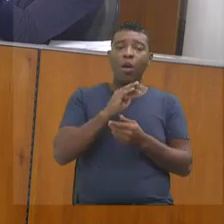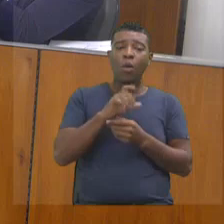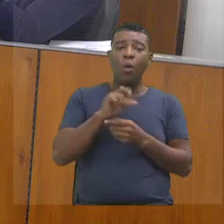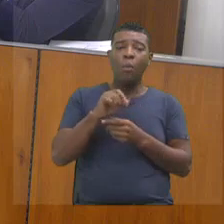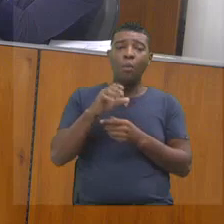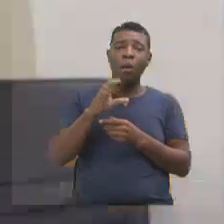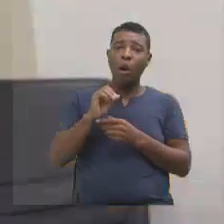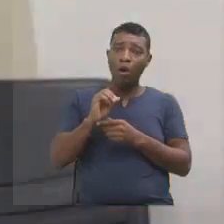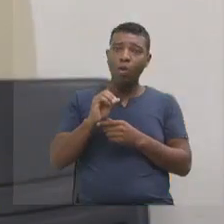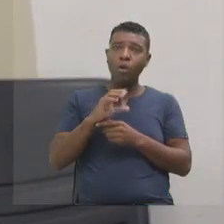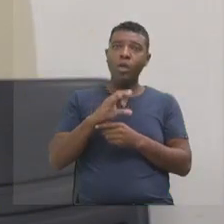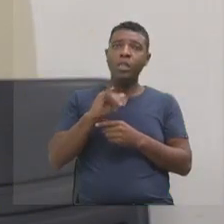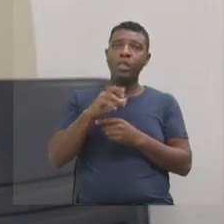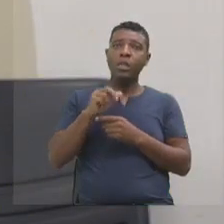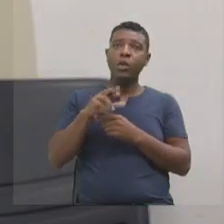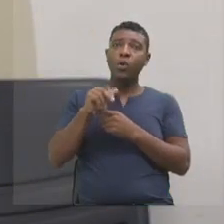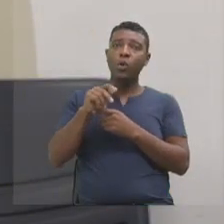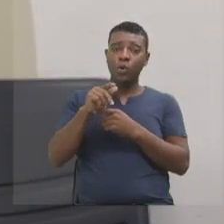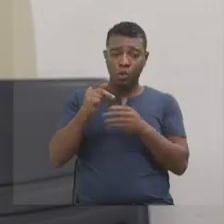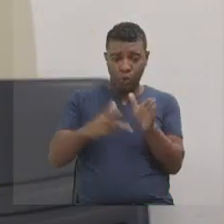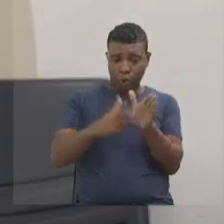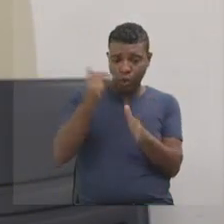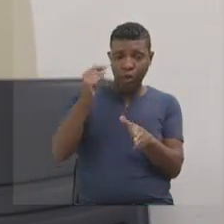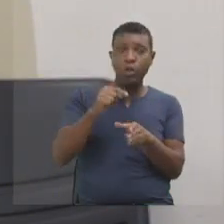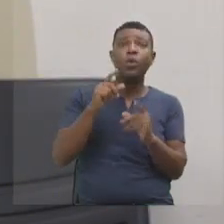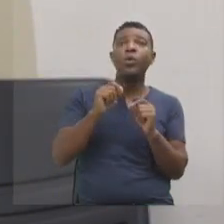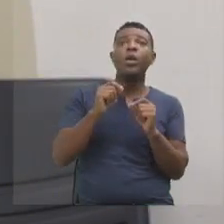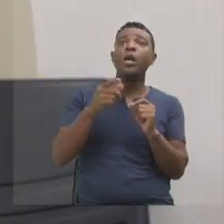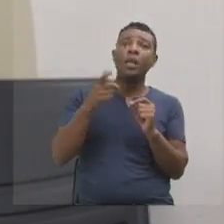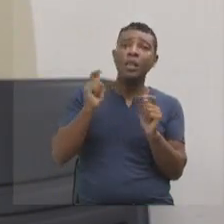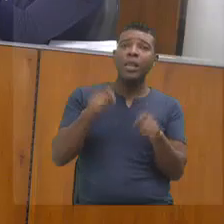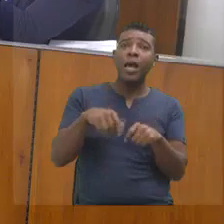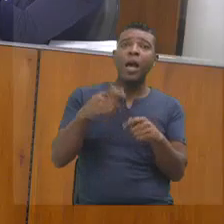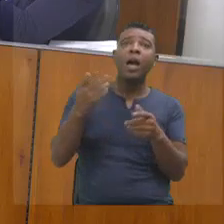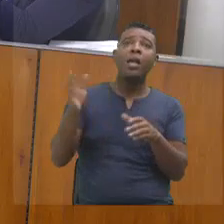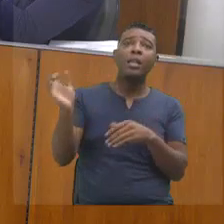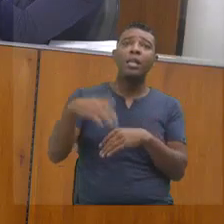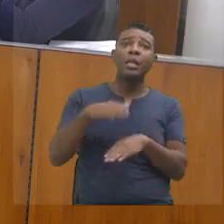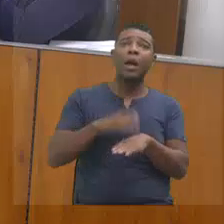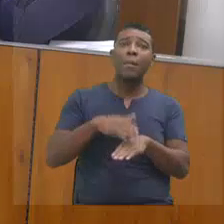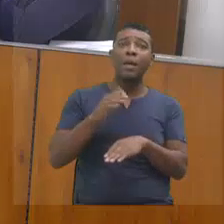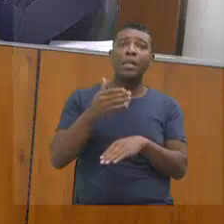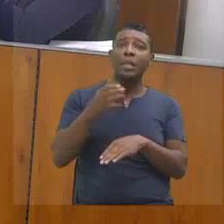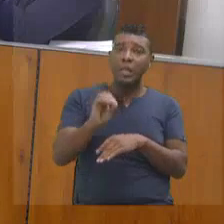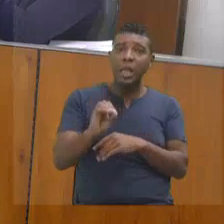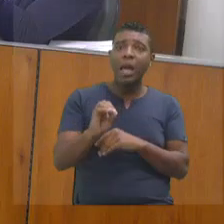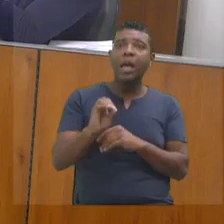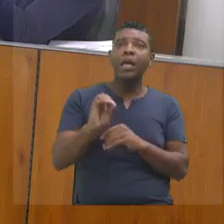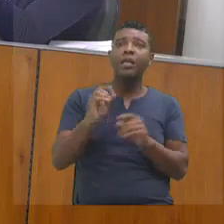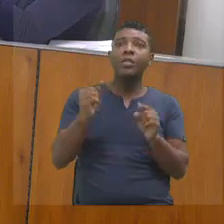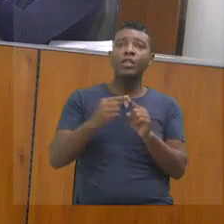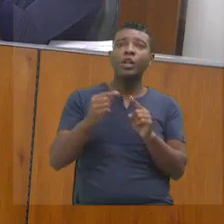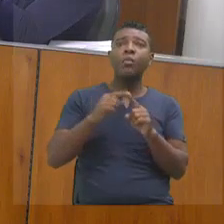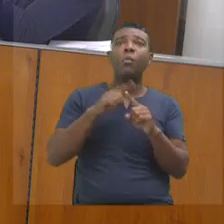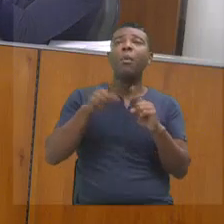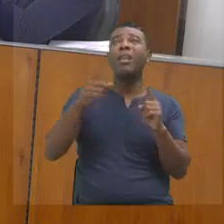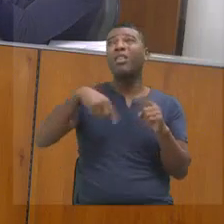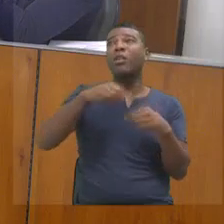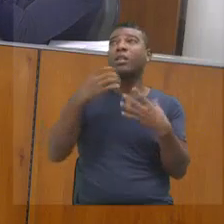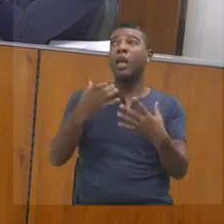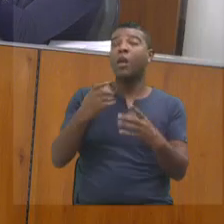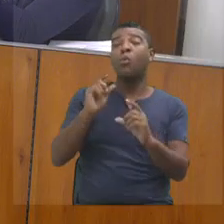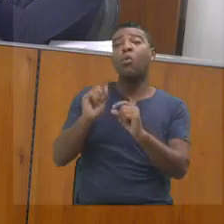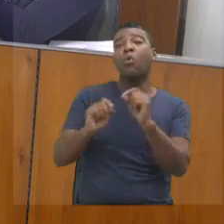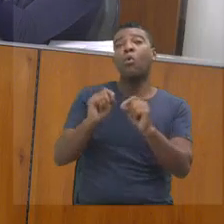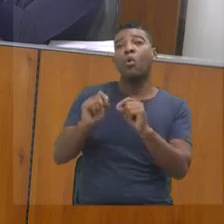nós temos capacidade nós temos interesse trazer mais 10 leis de UTI trazer a linha de cuidados Queimados mas nós queremos